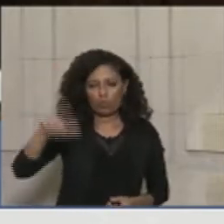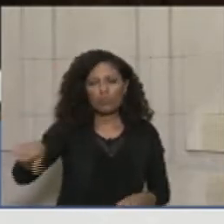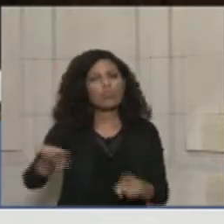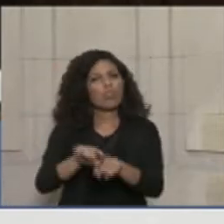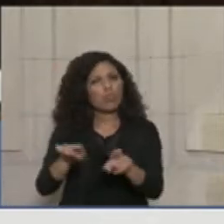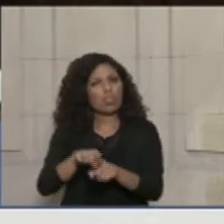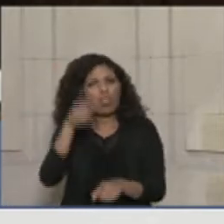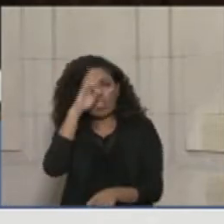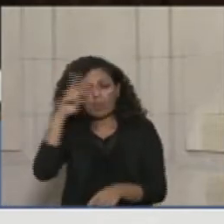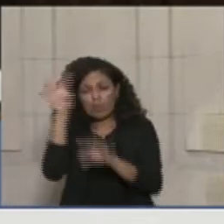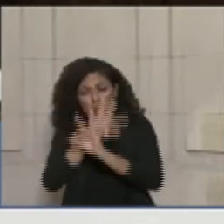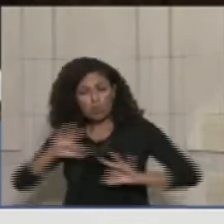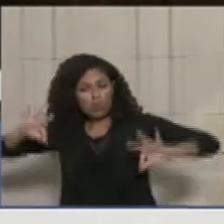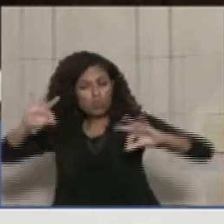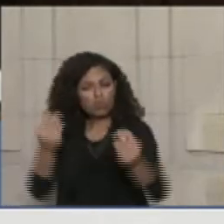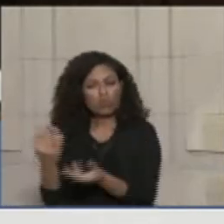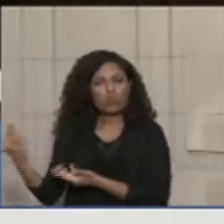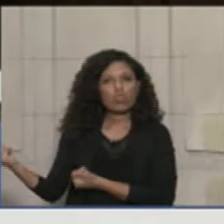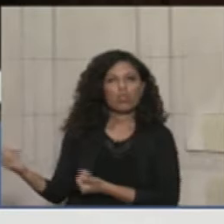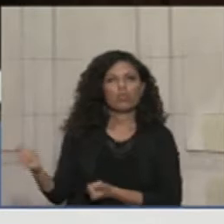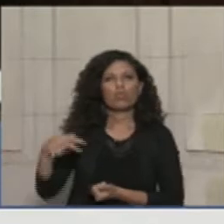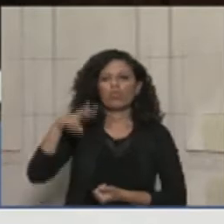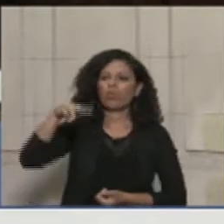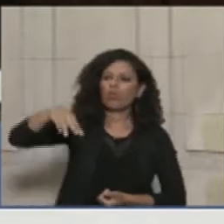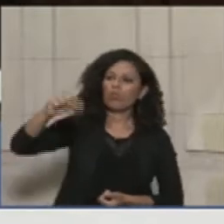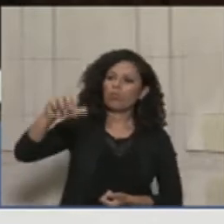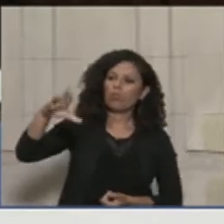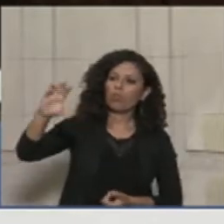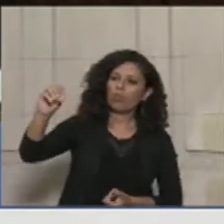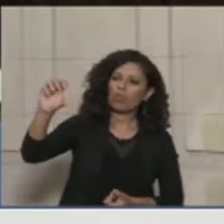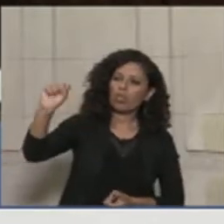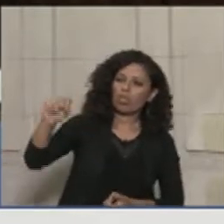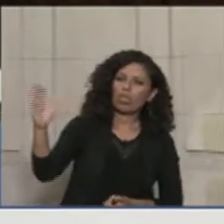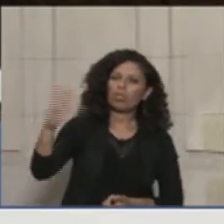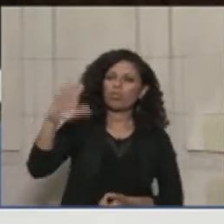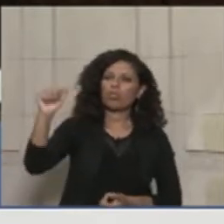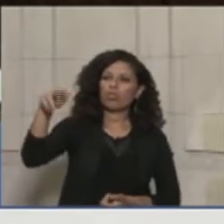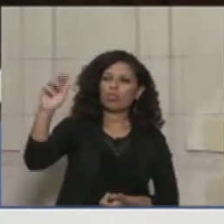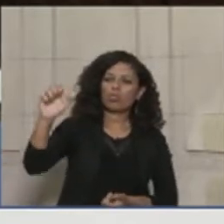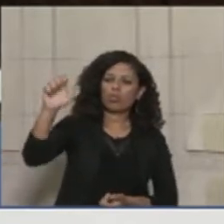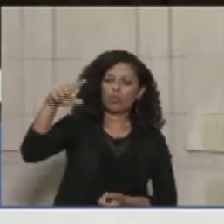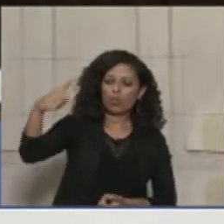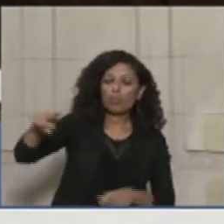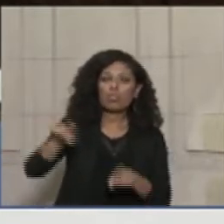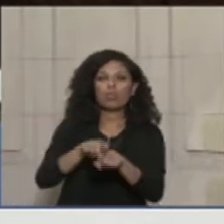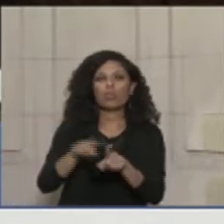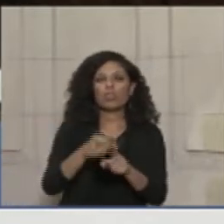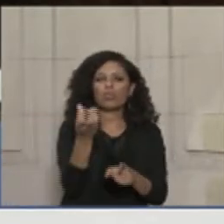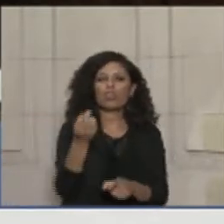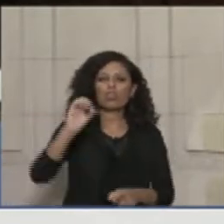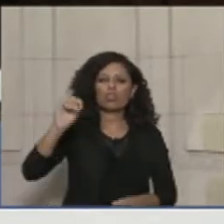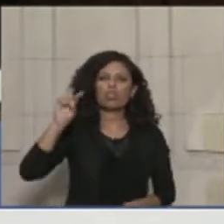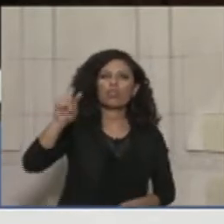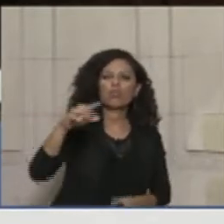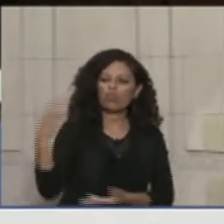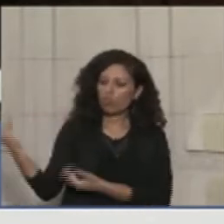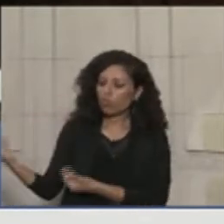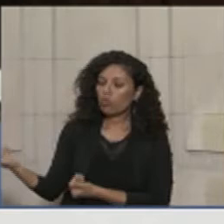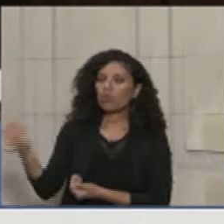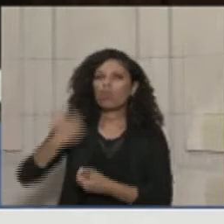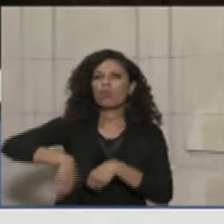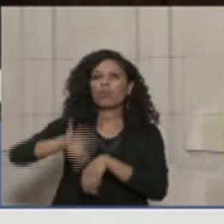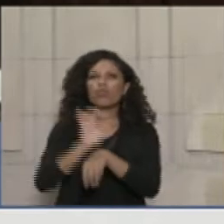lembrar de todos os jovens como Marcos Vinícius, como Cauê, e dos 60 mil jovens que o Estado